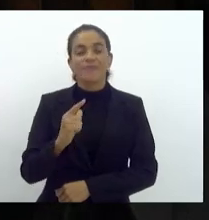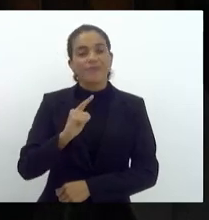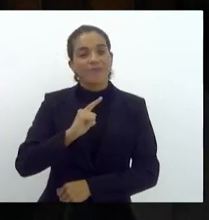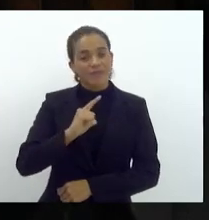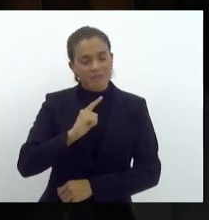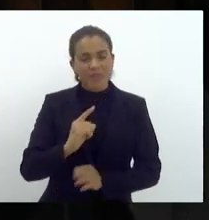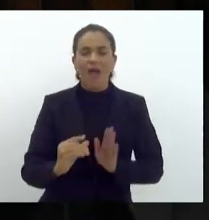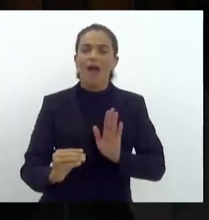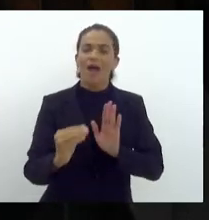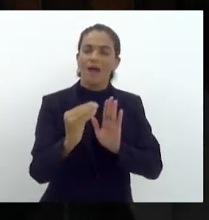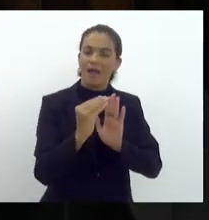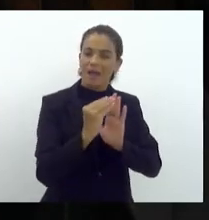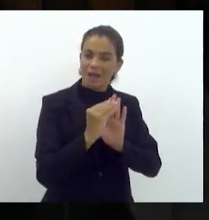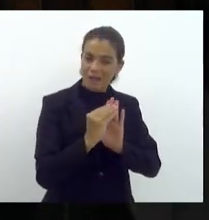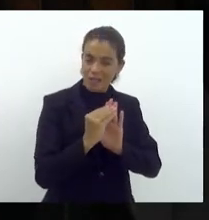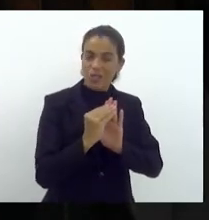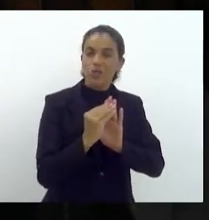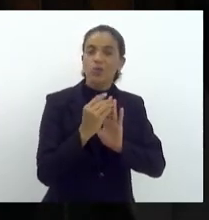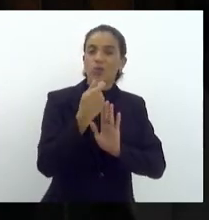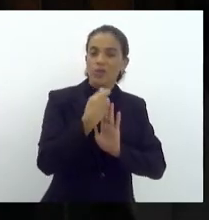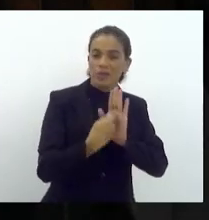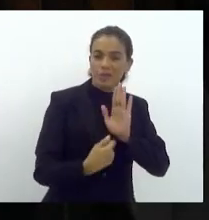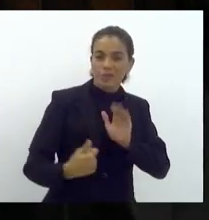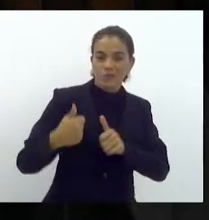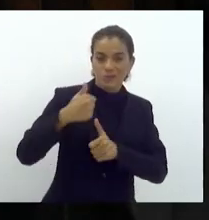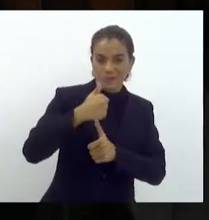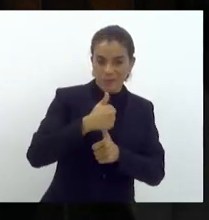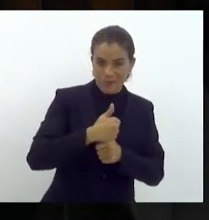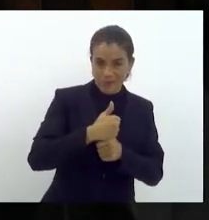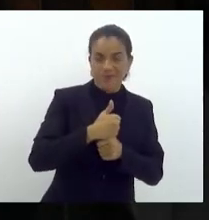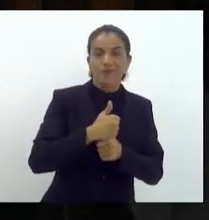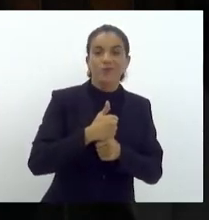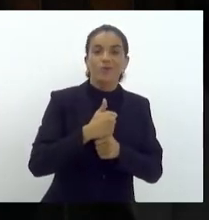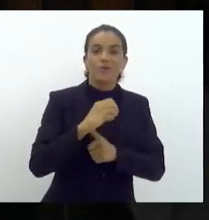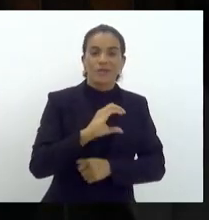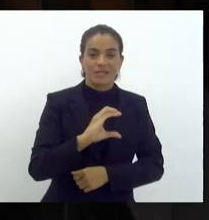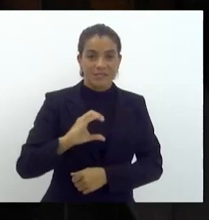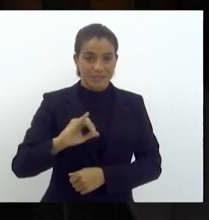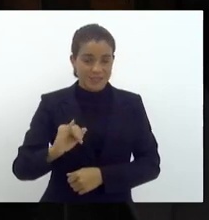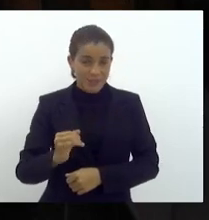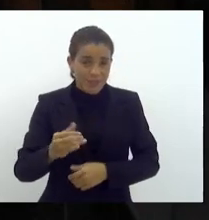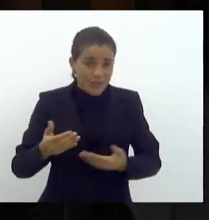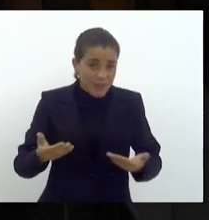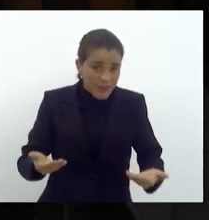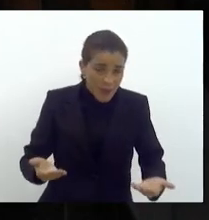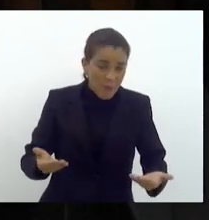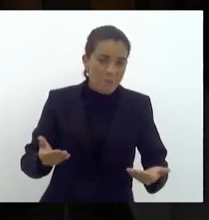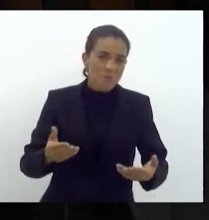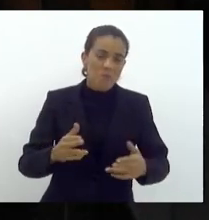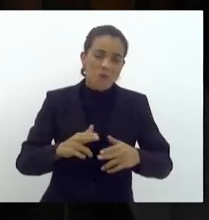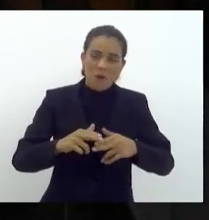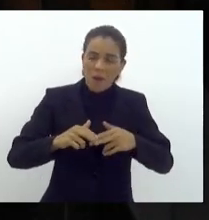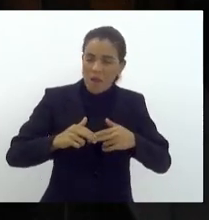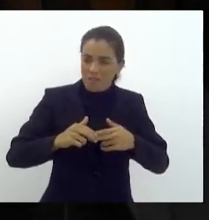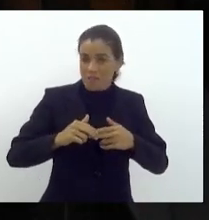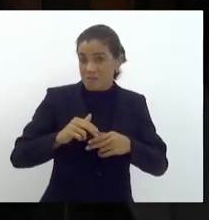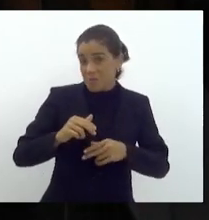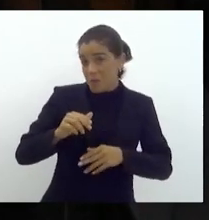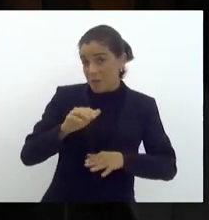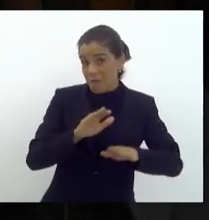contemplada no substitutivo das ccj Então por via de consequência